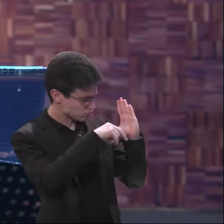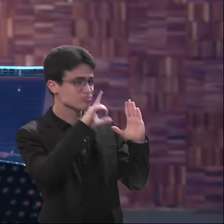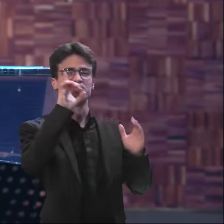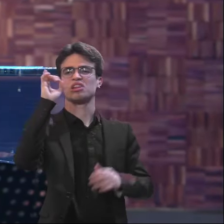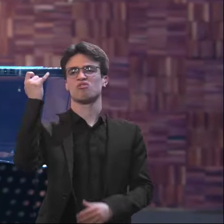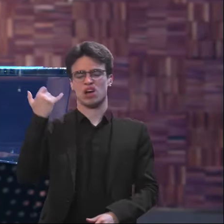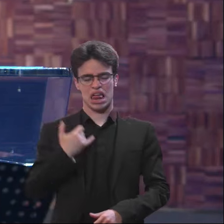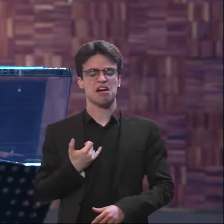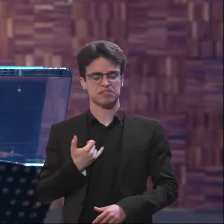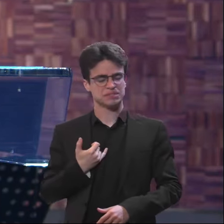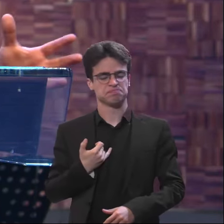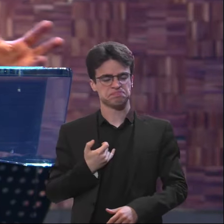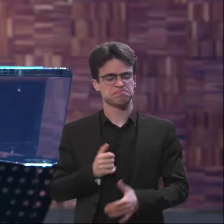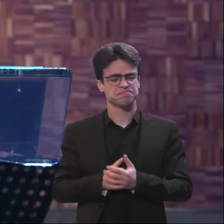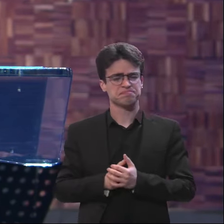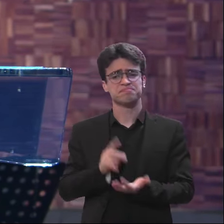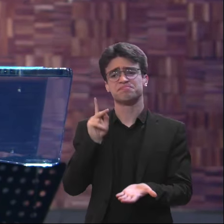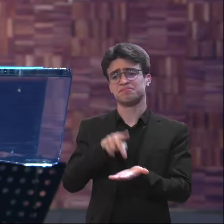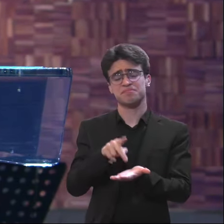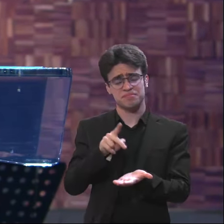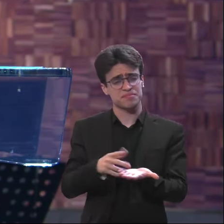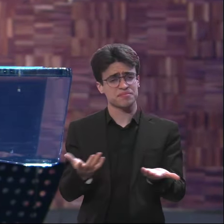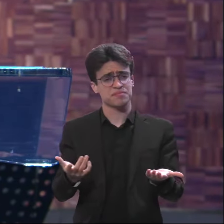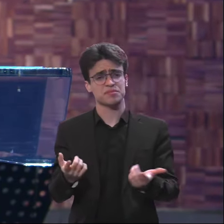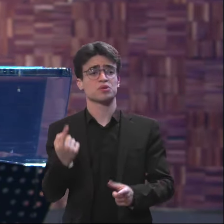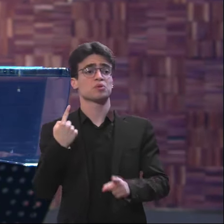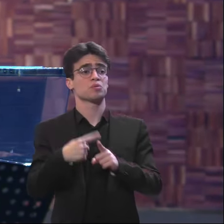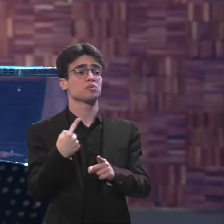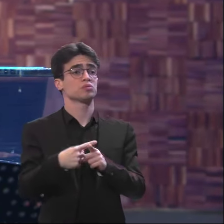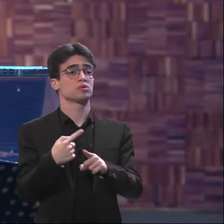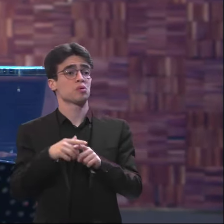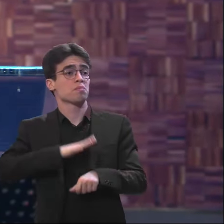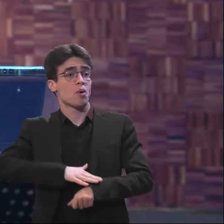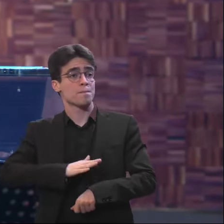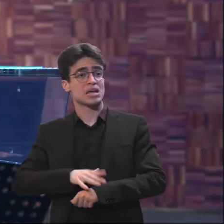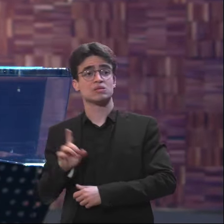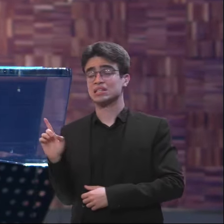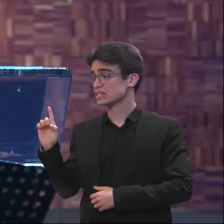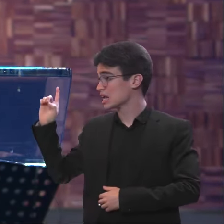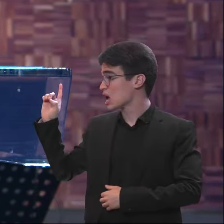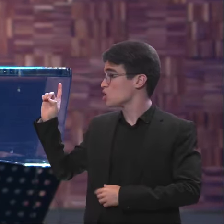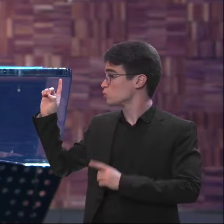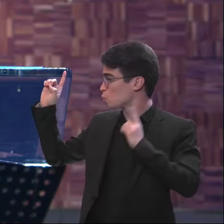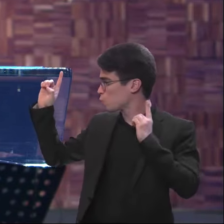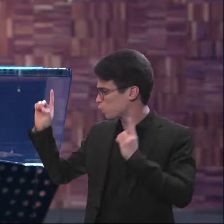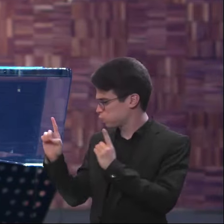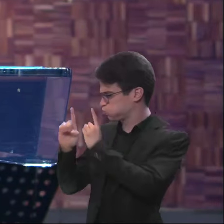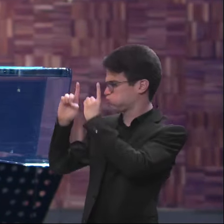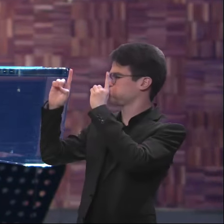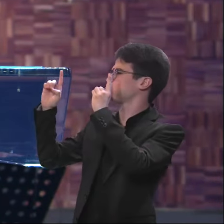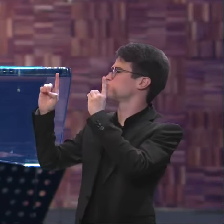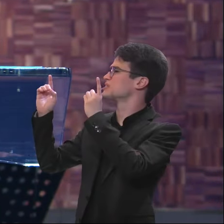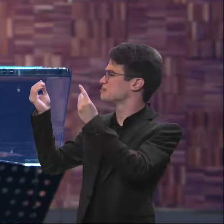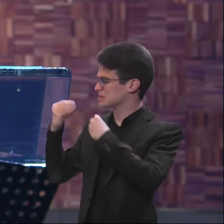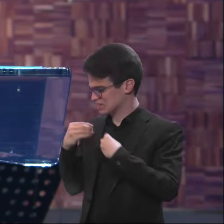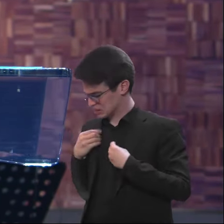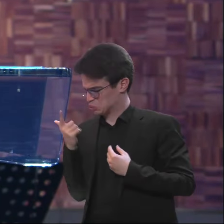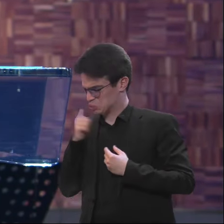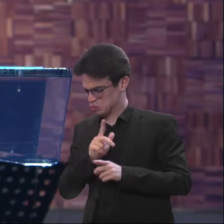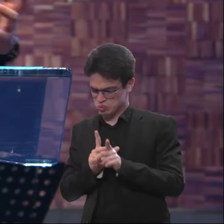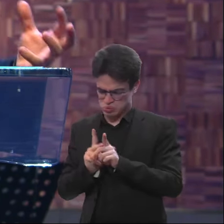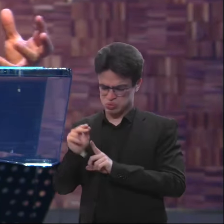Eu creio que somos habilitados, através dos encontros com Deus, para vencer as batalhas invisíveis.